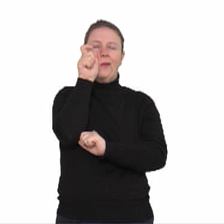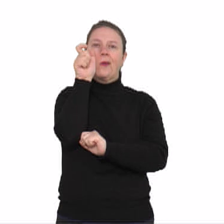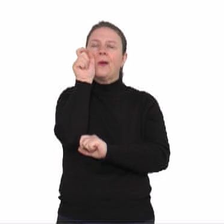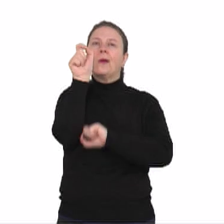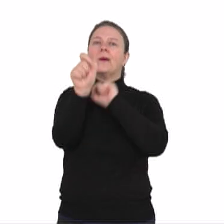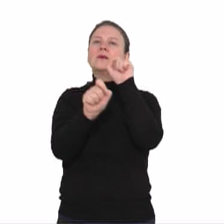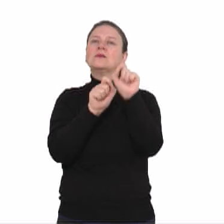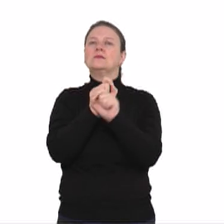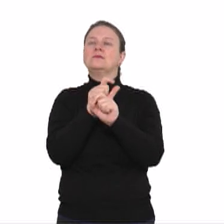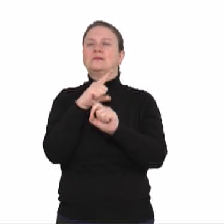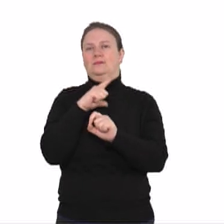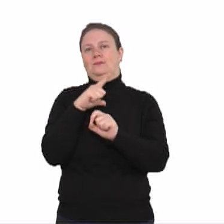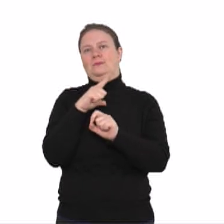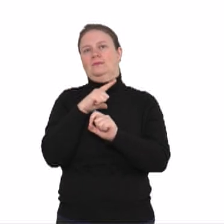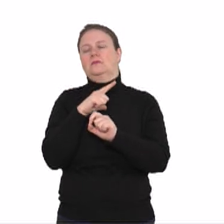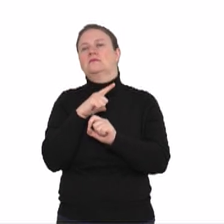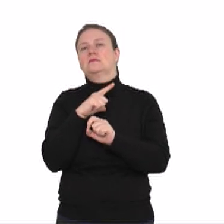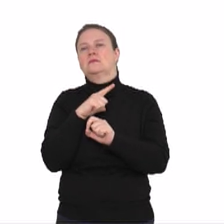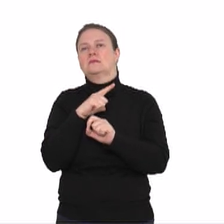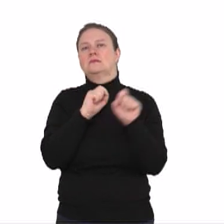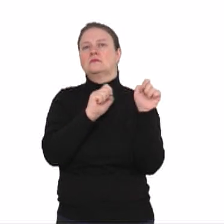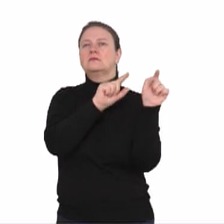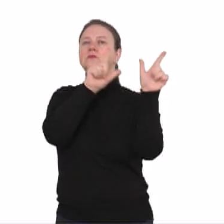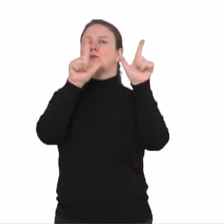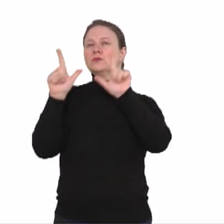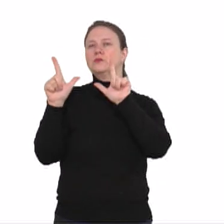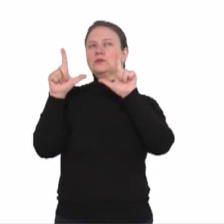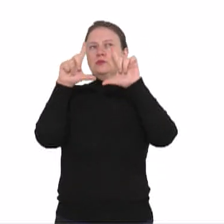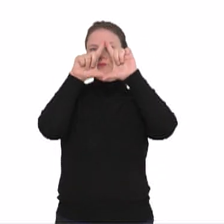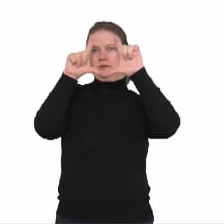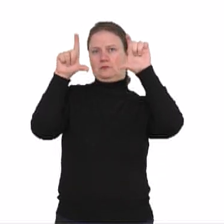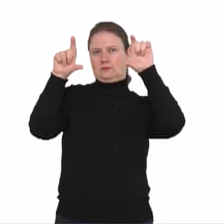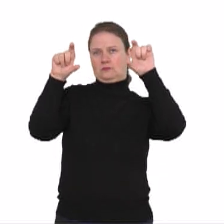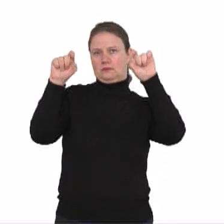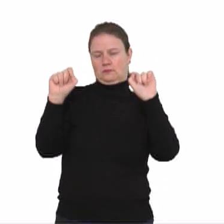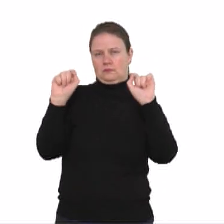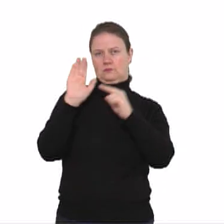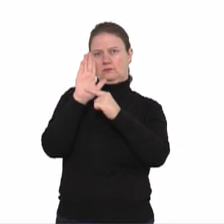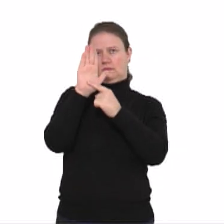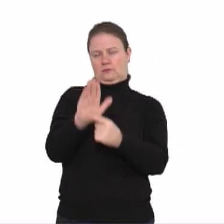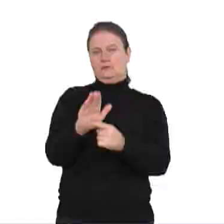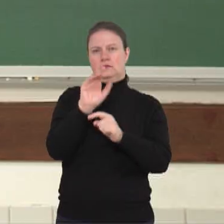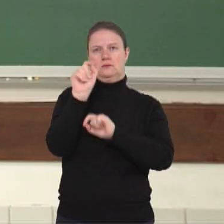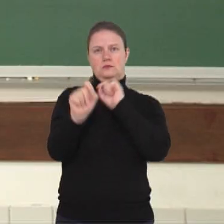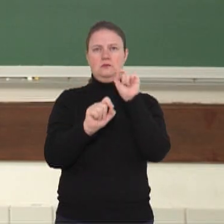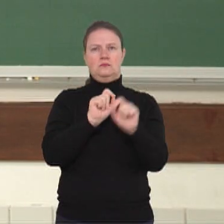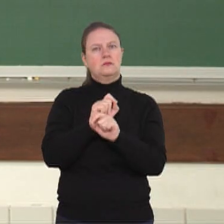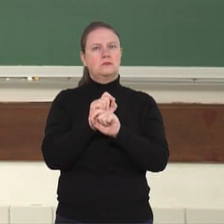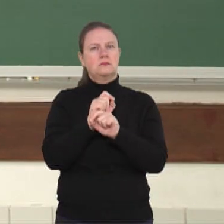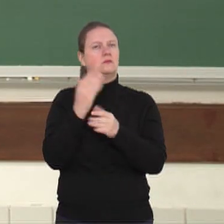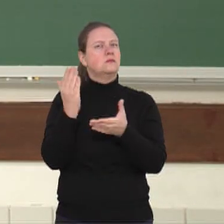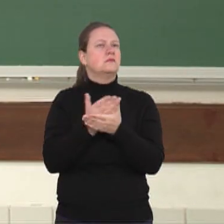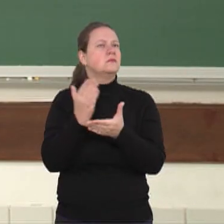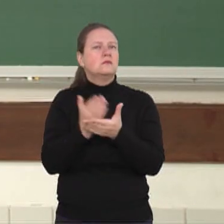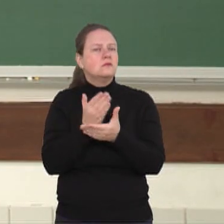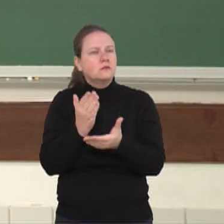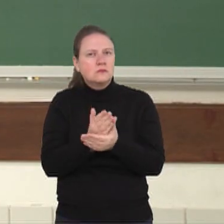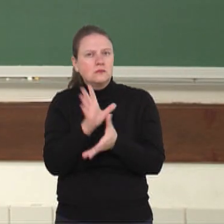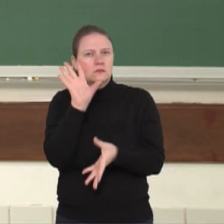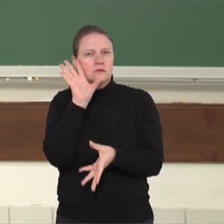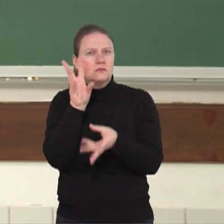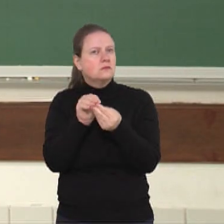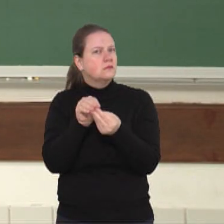que tem nesse slide, que é um parágrafo, que eu vou destacar para você? Bom, que parte da resenha? É o resumo